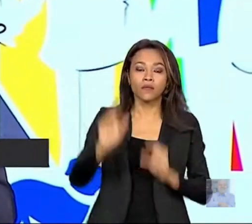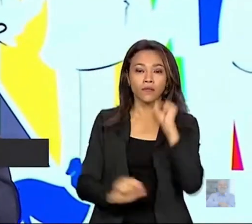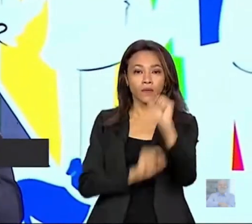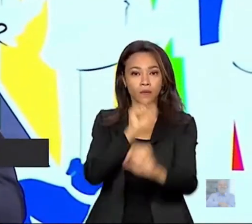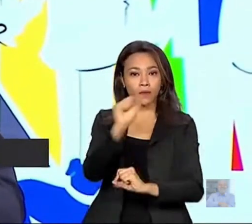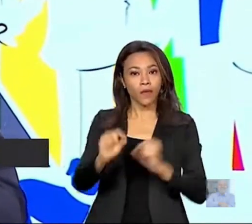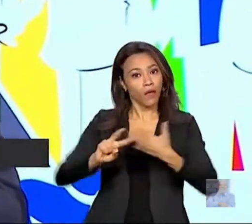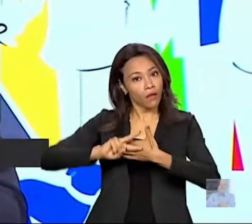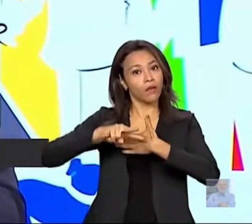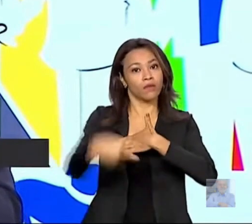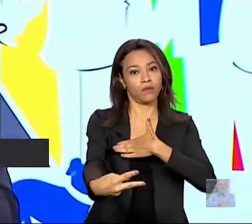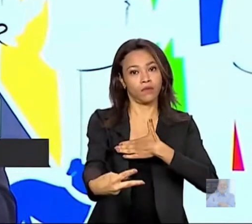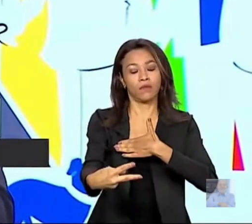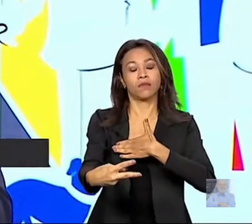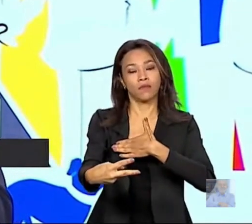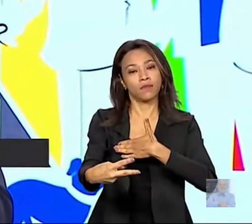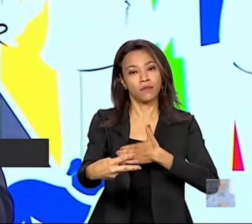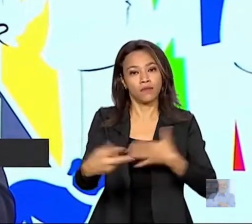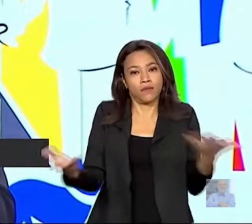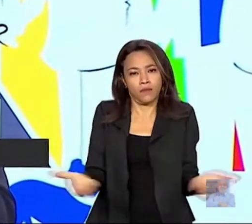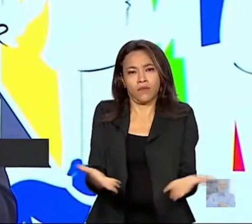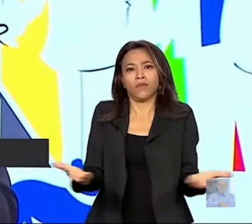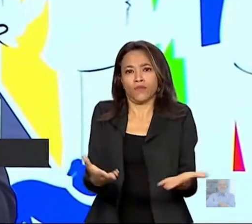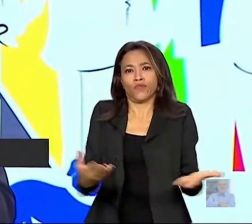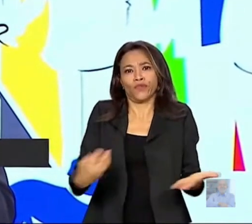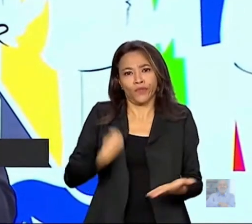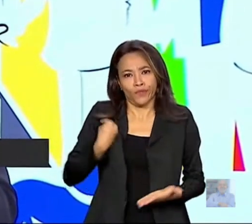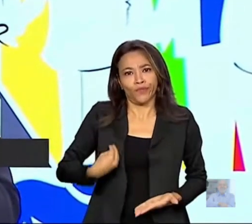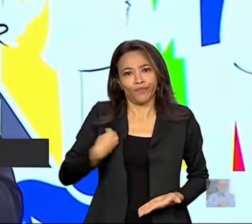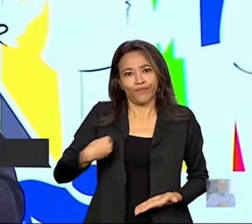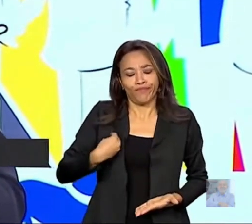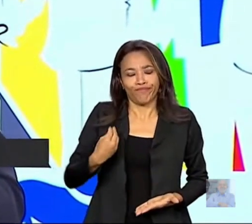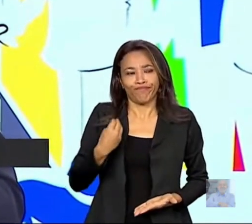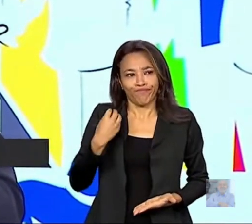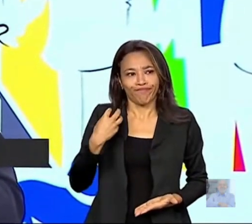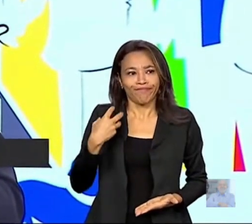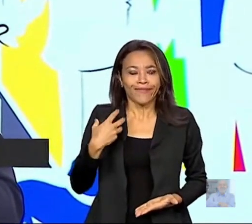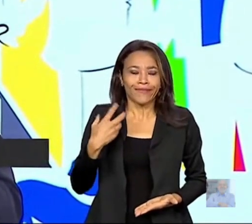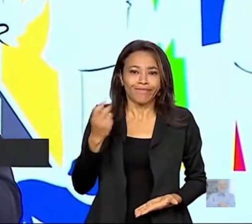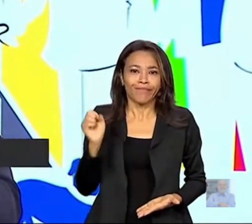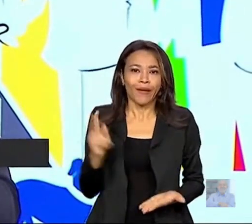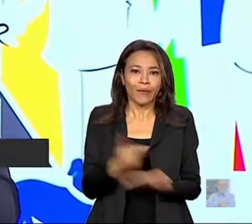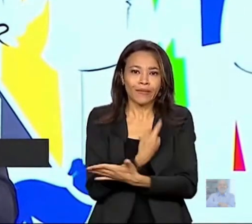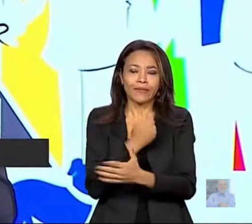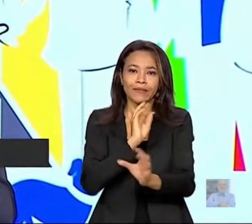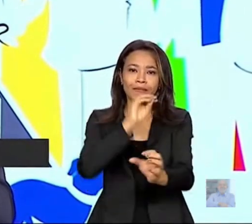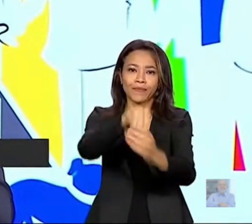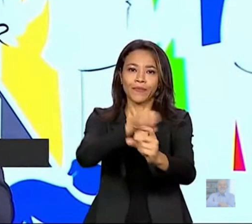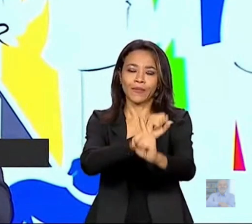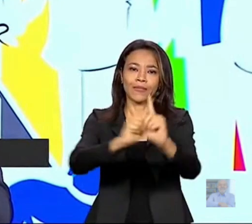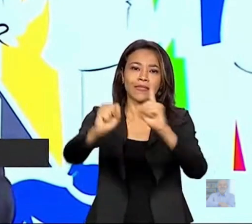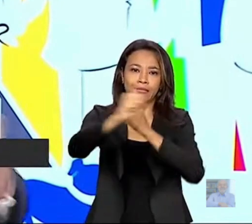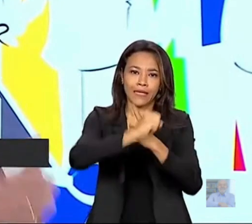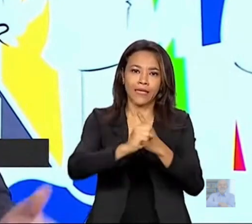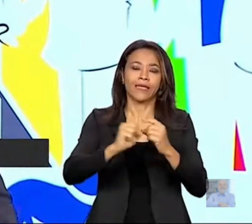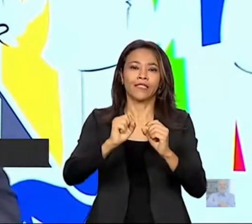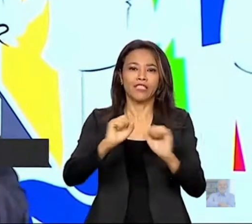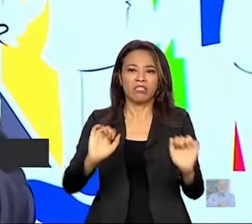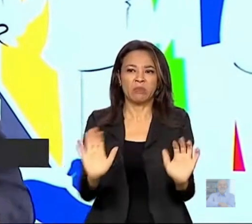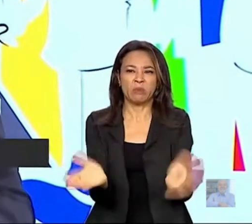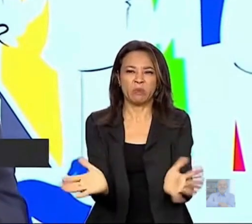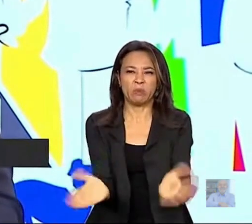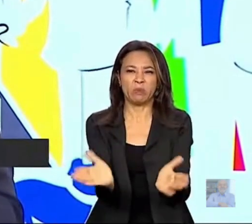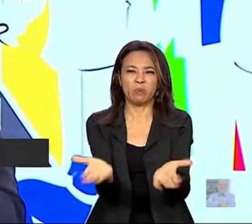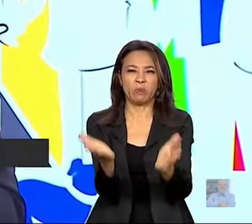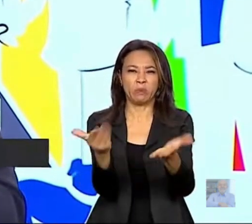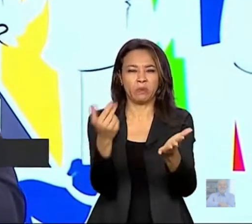de uma situação que nós vivemos hoje na nossa sociedade, que tem estimulado uma cultura de violência,